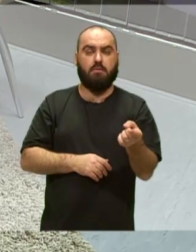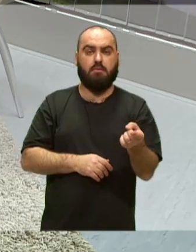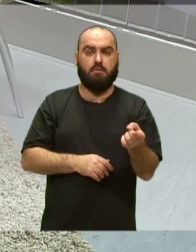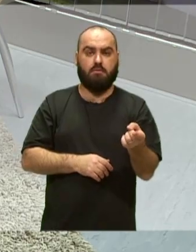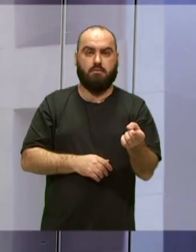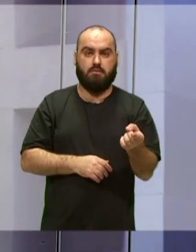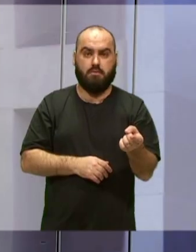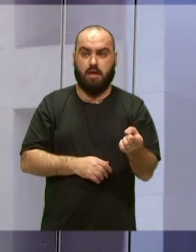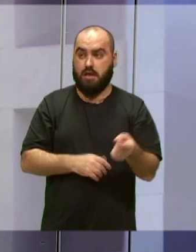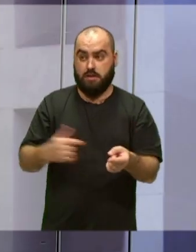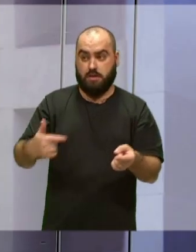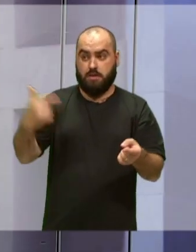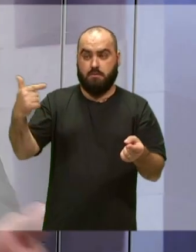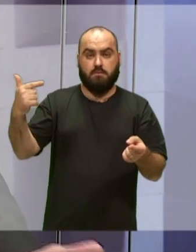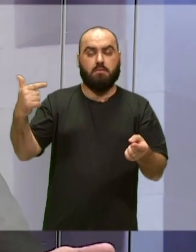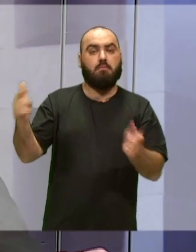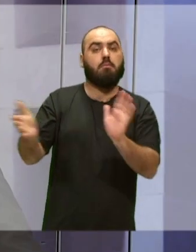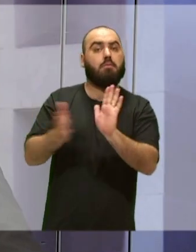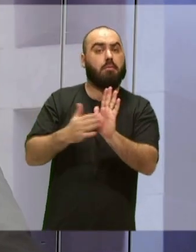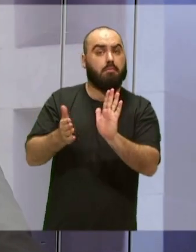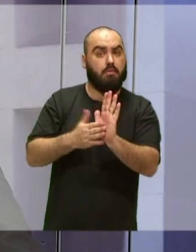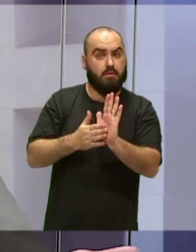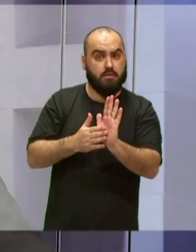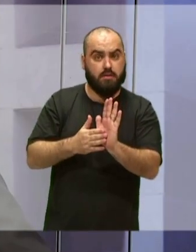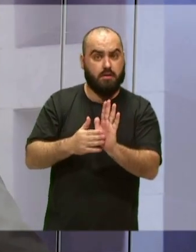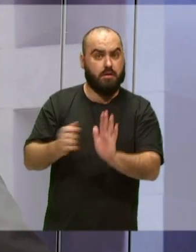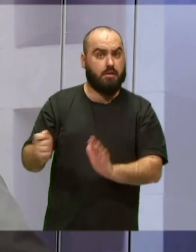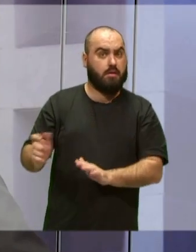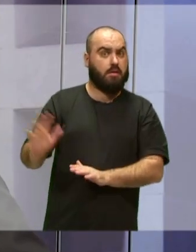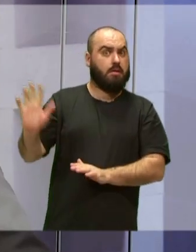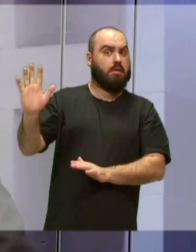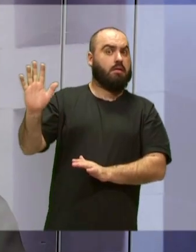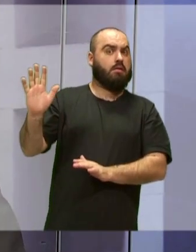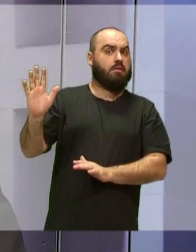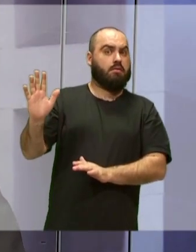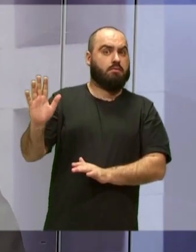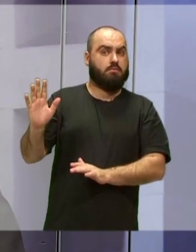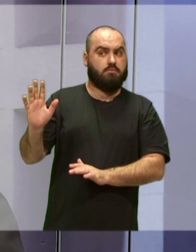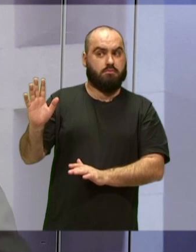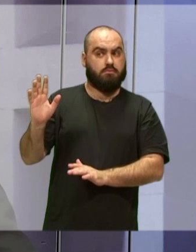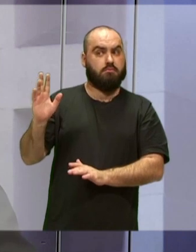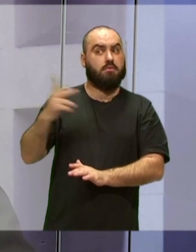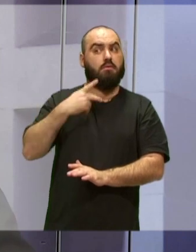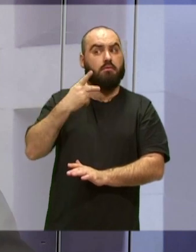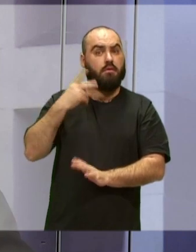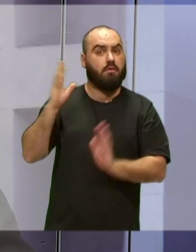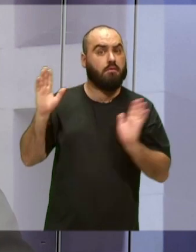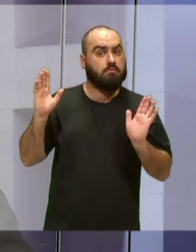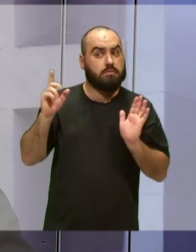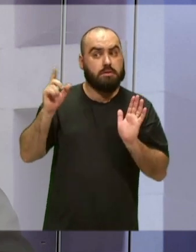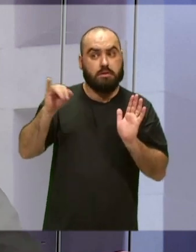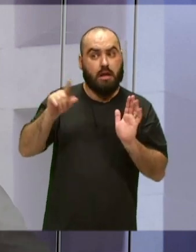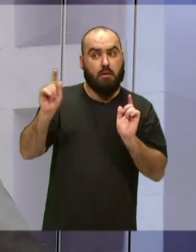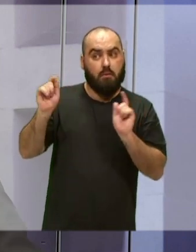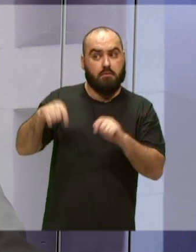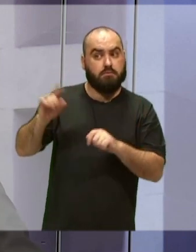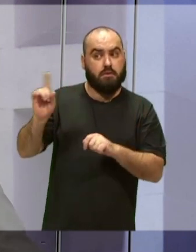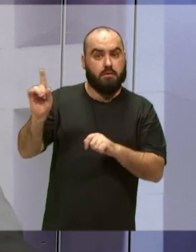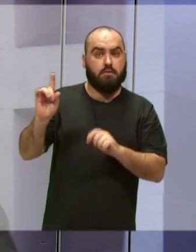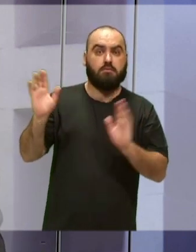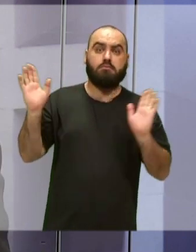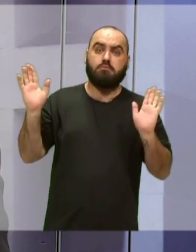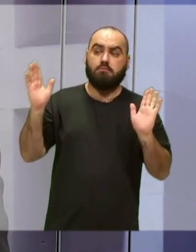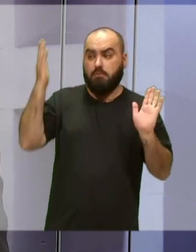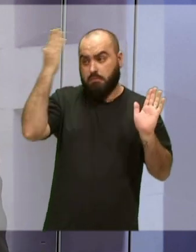agora a segunda vem com a proposta também exagerada vou te dizer para ti que se de repente ela não consegue consegue